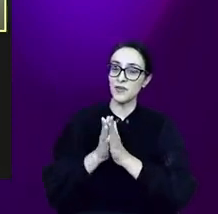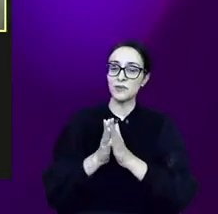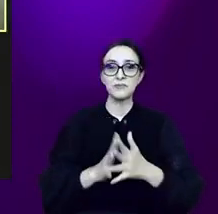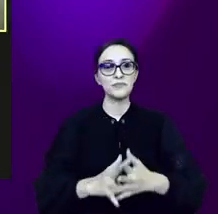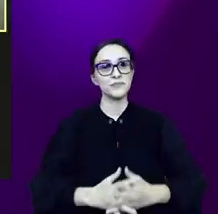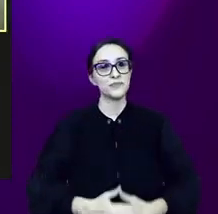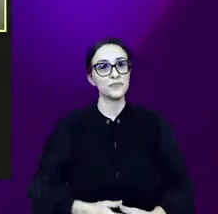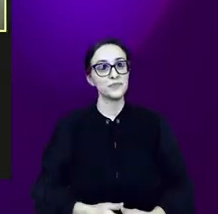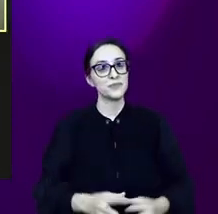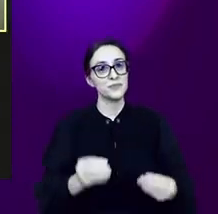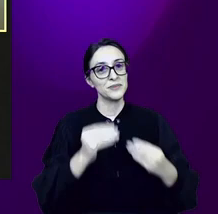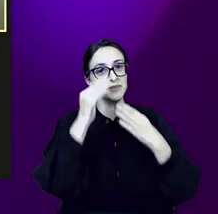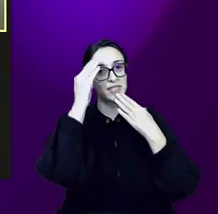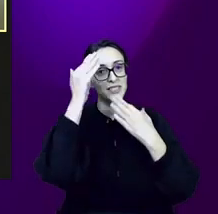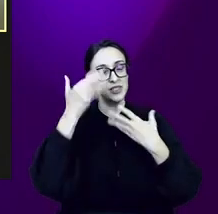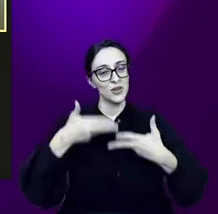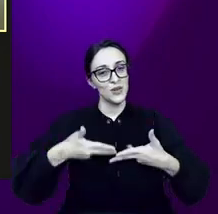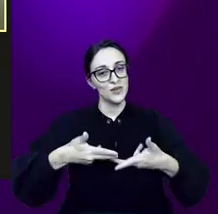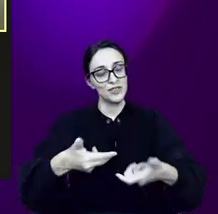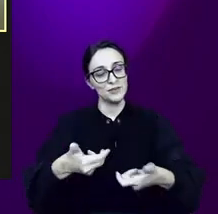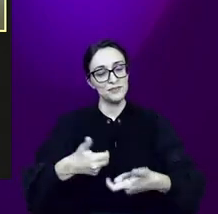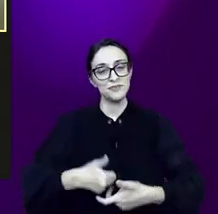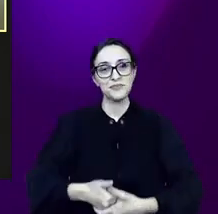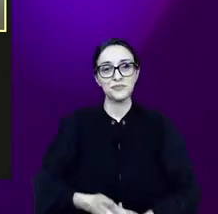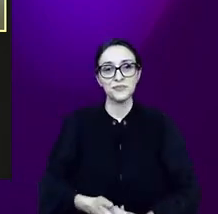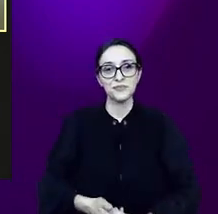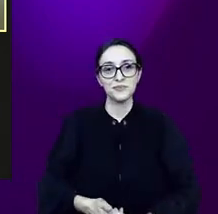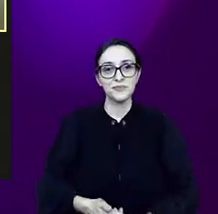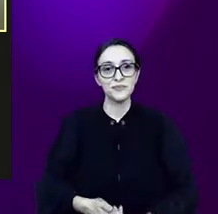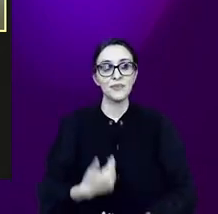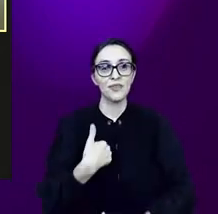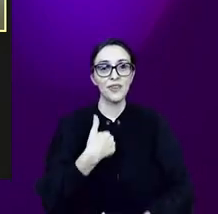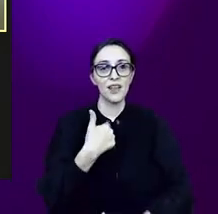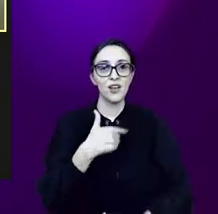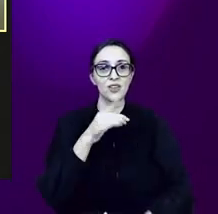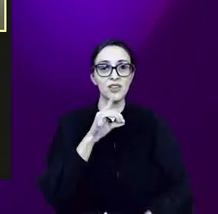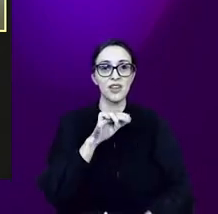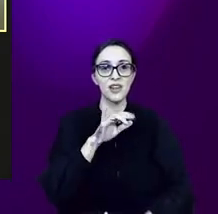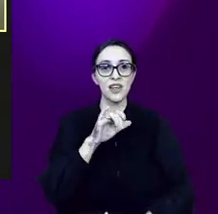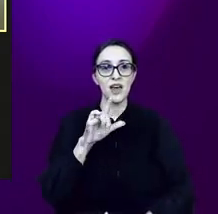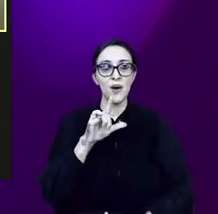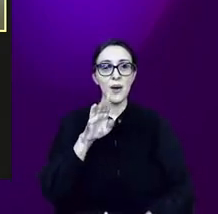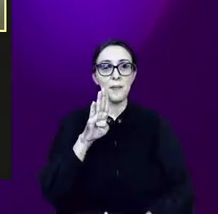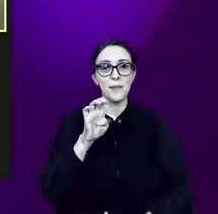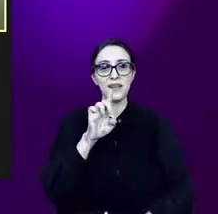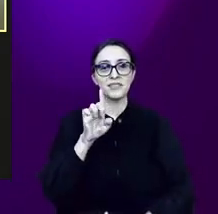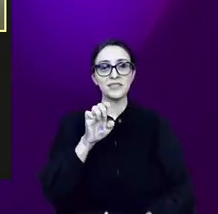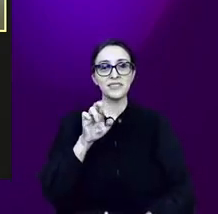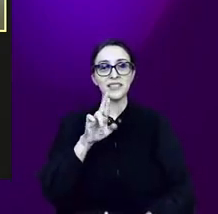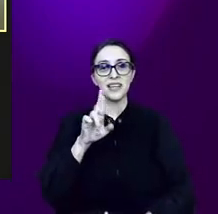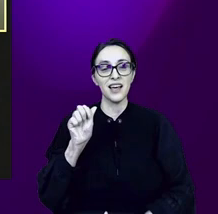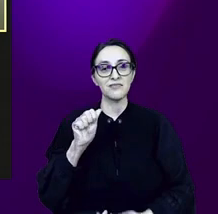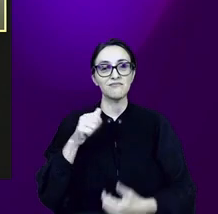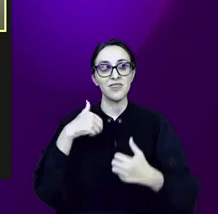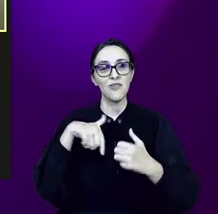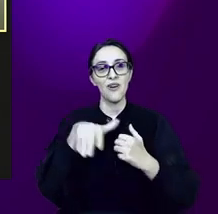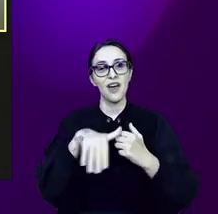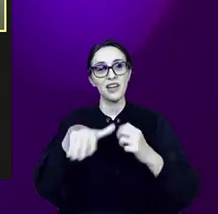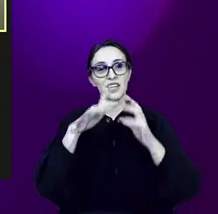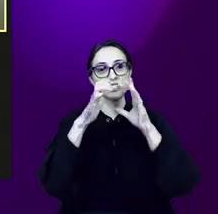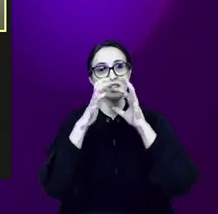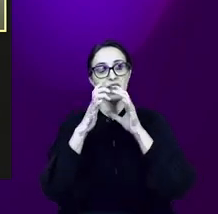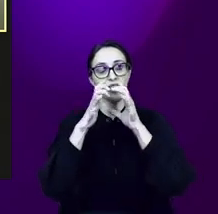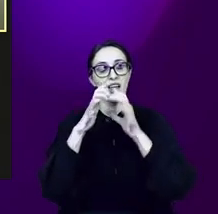o convite, a chamada, doutor Renan. Sou Daniel Bezerra, sou colega do Renan, sou S-Suite de Neurologia aqui do